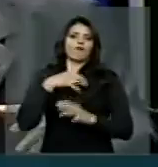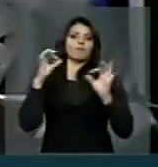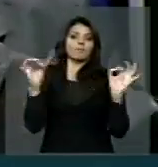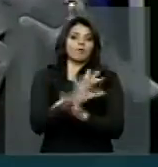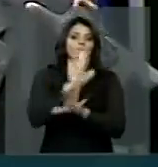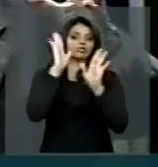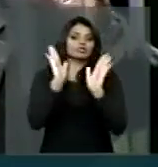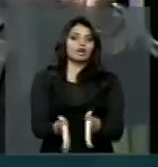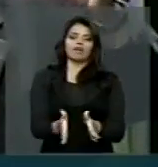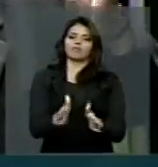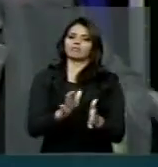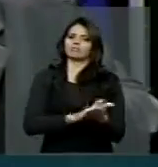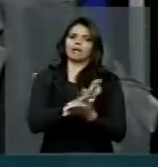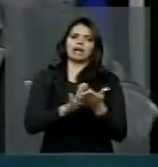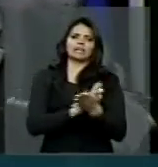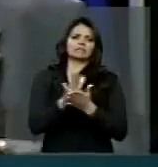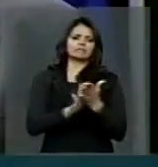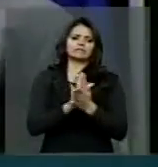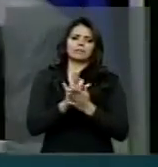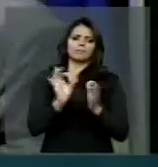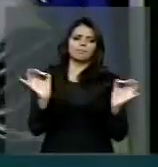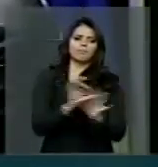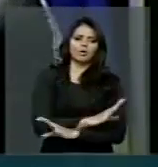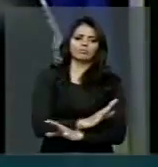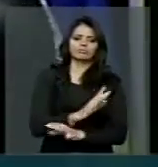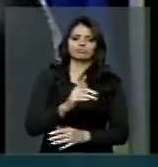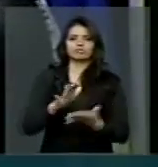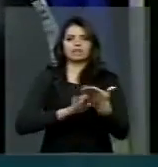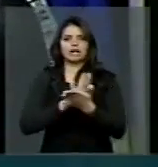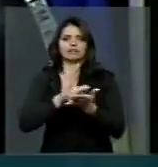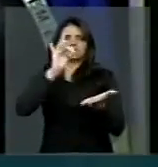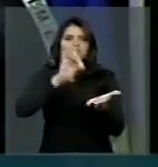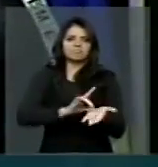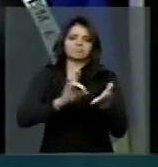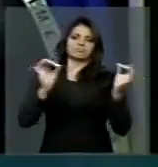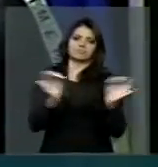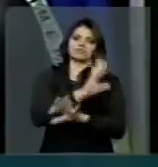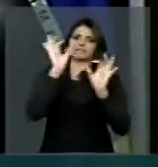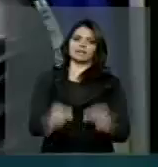concreta nada muito orgânico e nem nada consolidado.